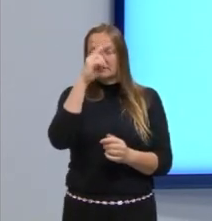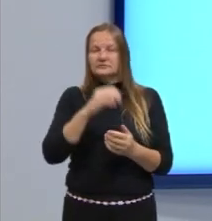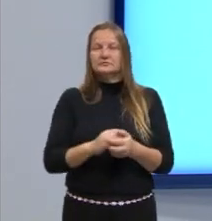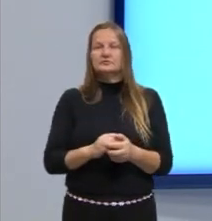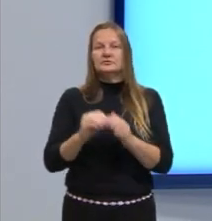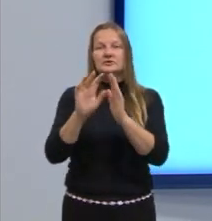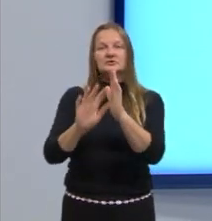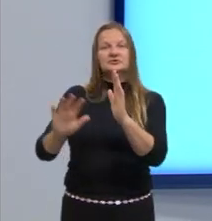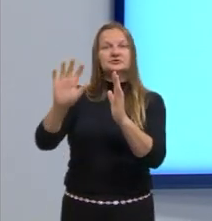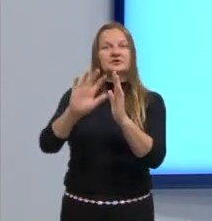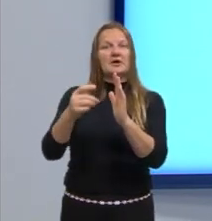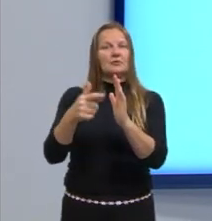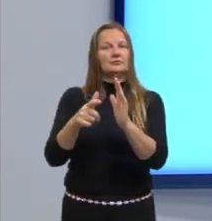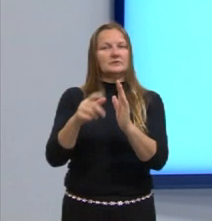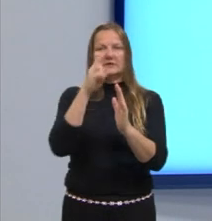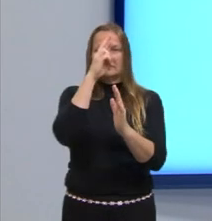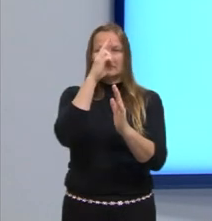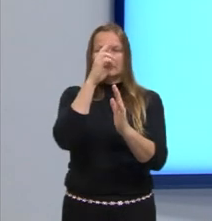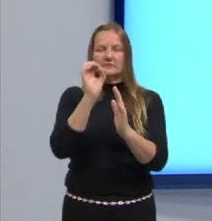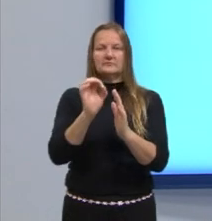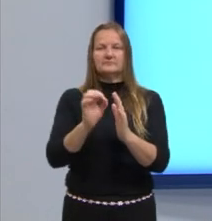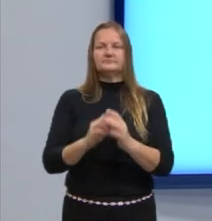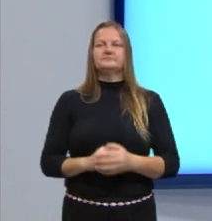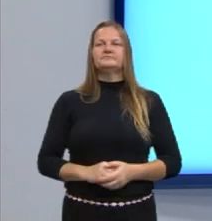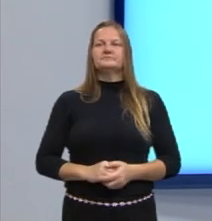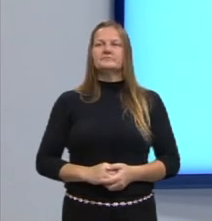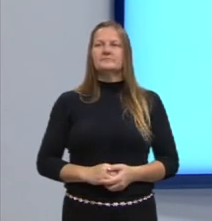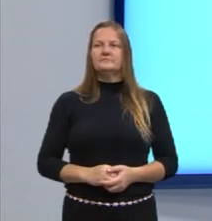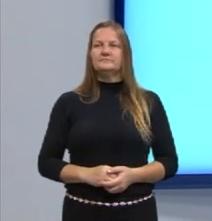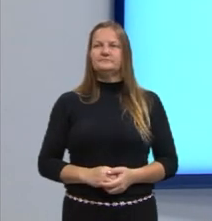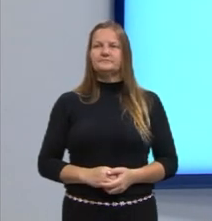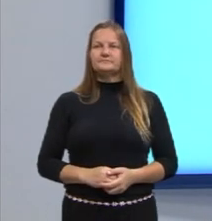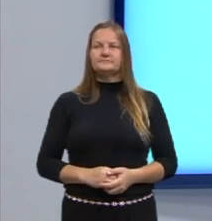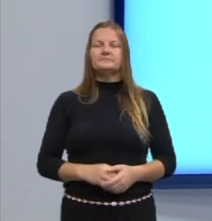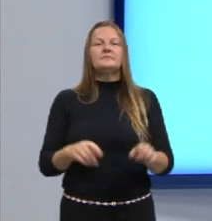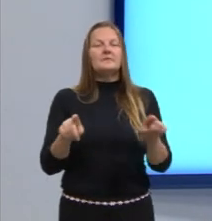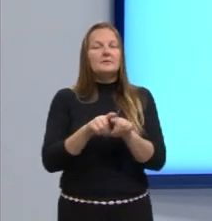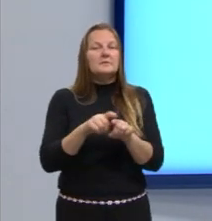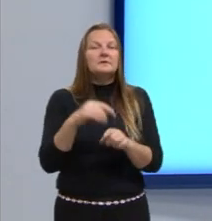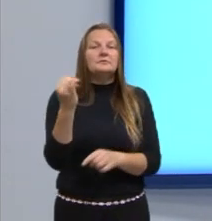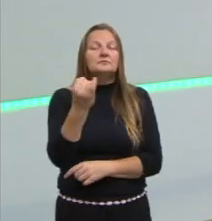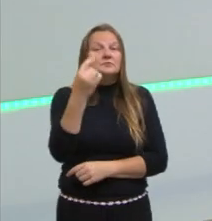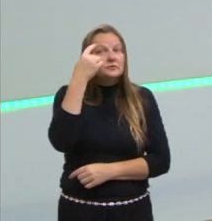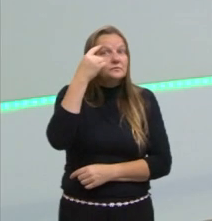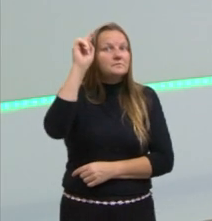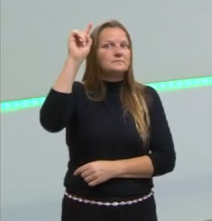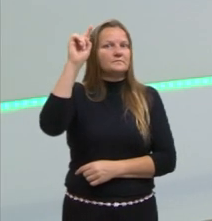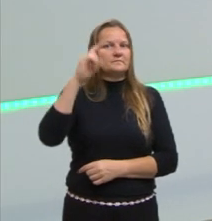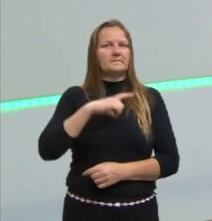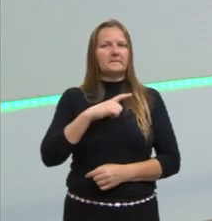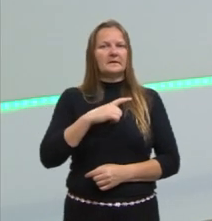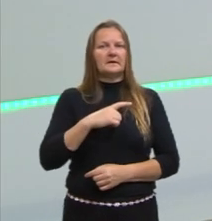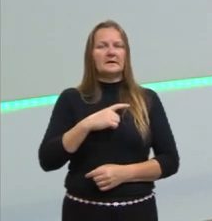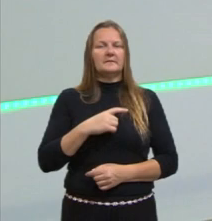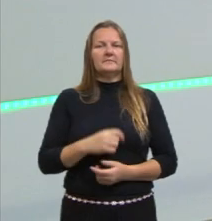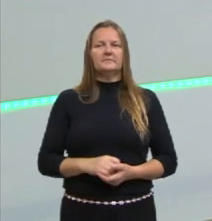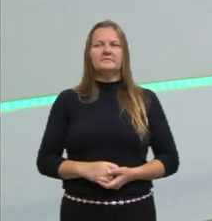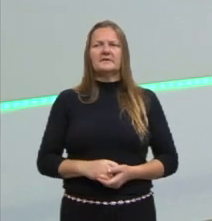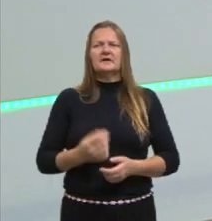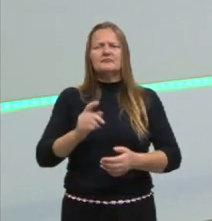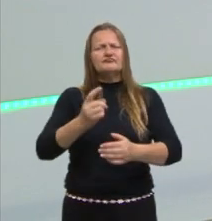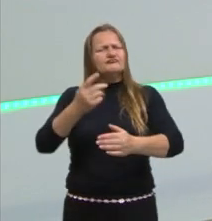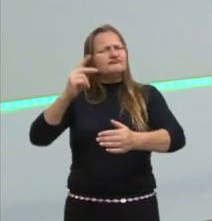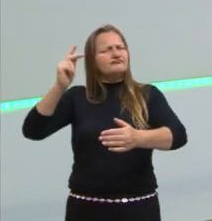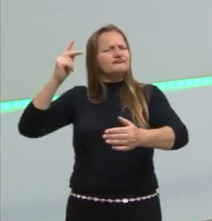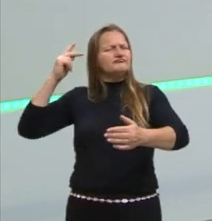no nosso ensino médio e uma coisa importante uma ideia importante que já vem lá desde Galileu